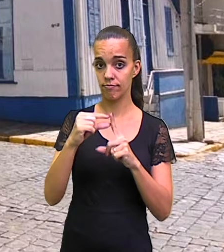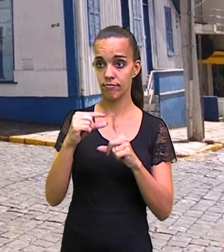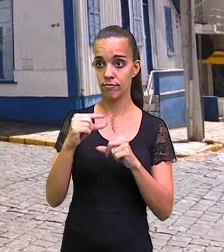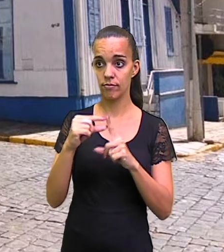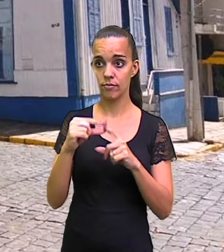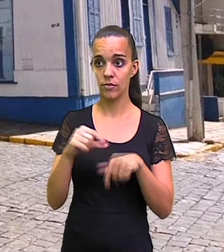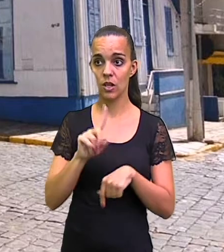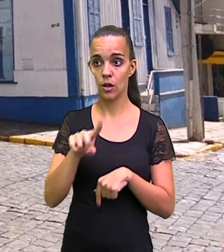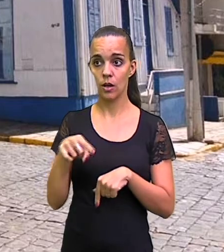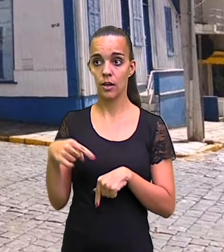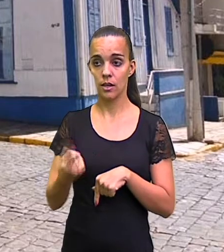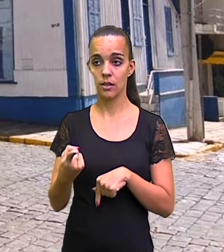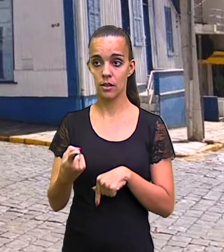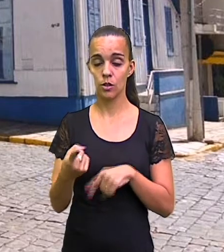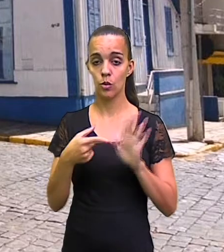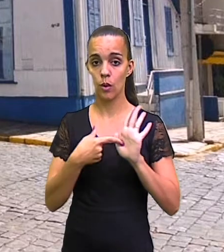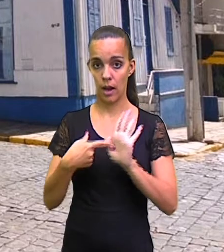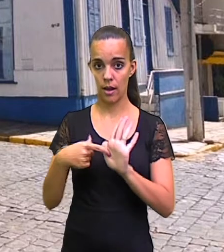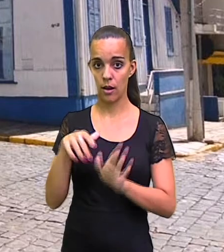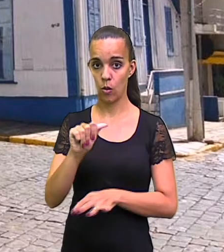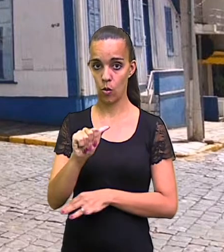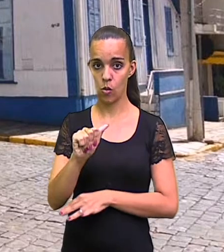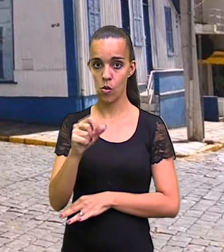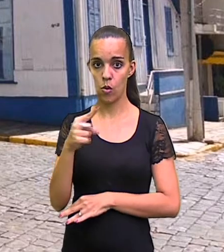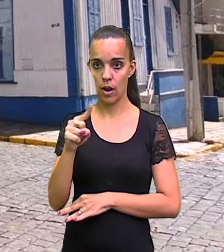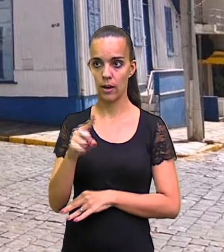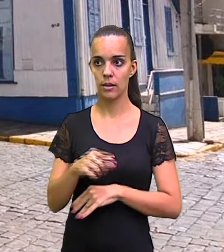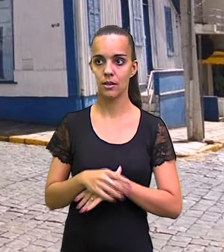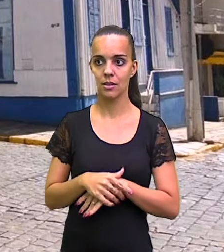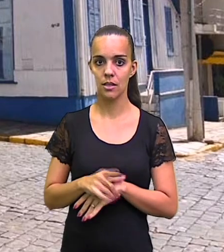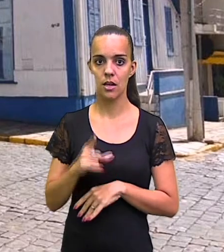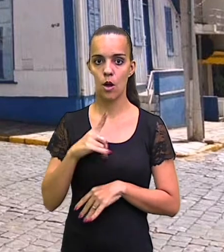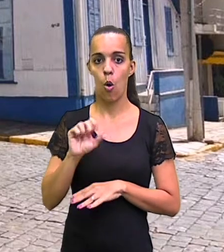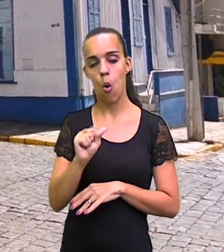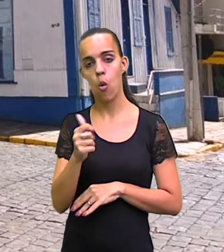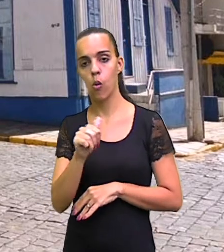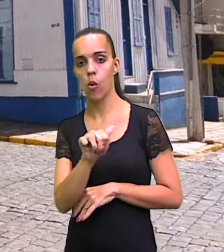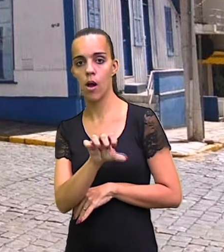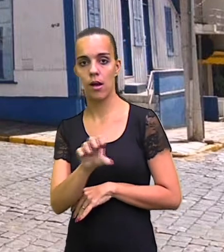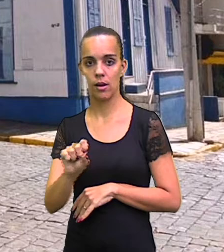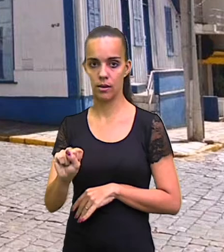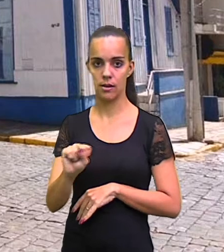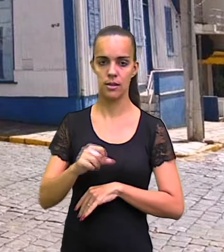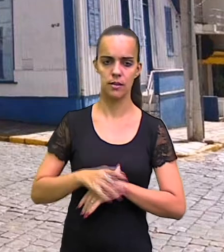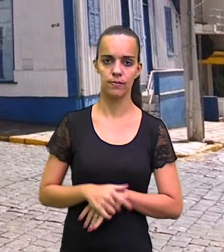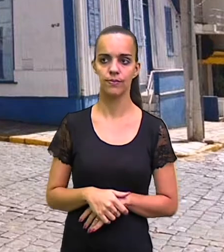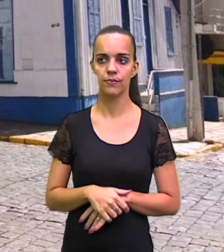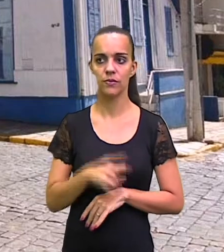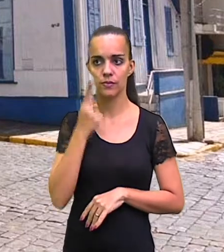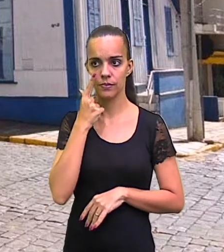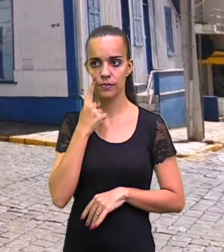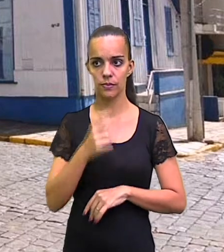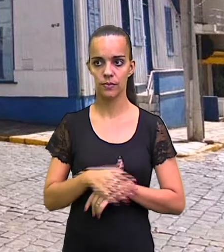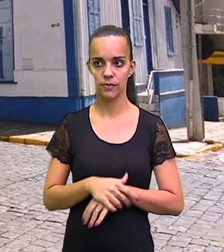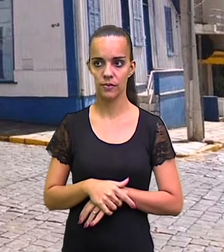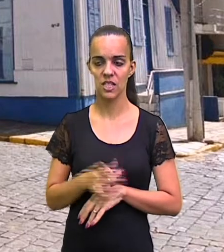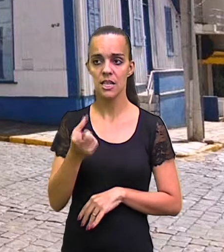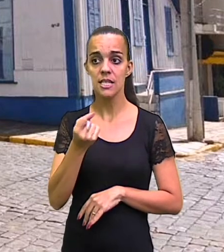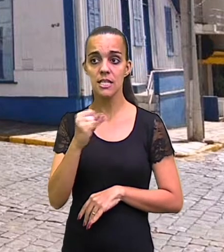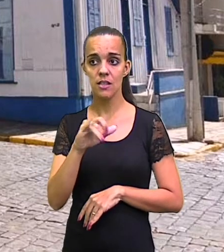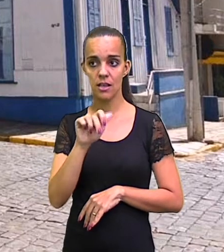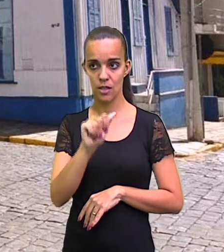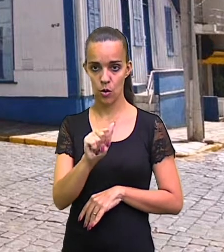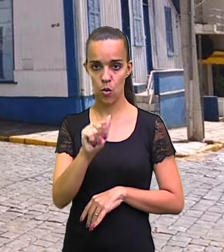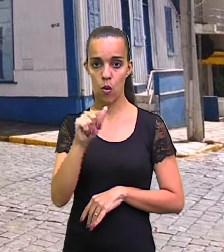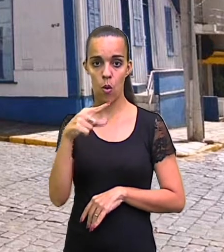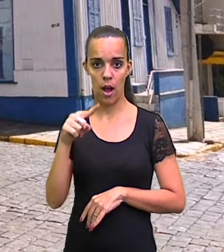palavra depois da qual aparece o A ou as por um termo masculino. Se o A